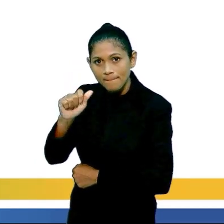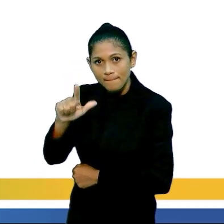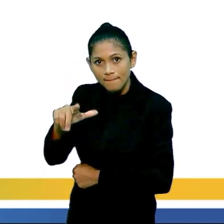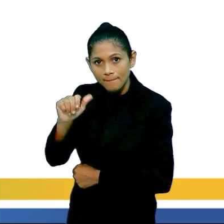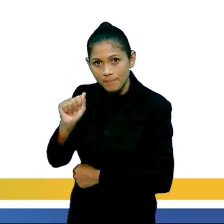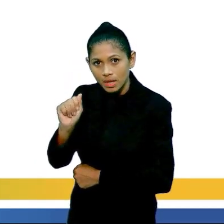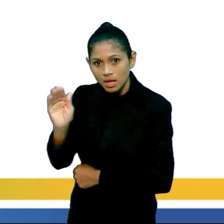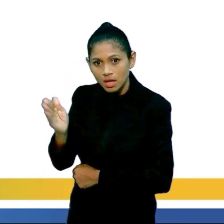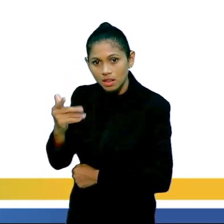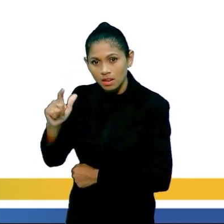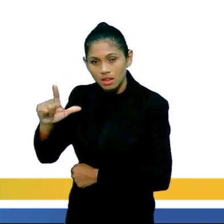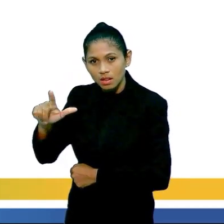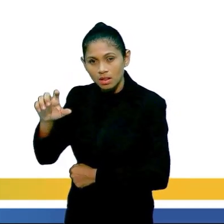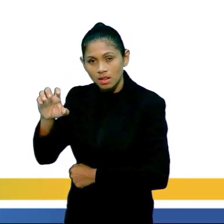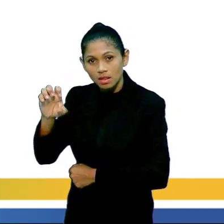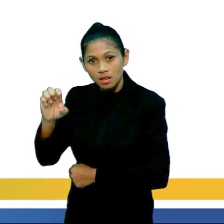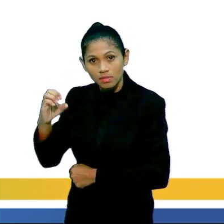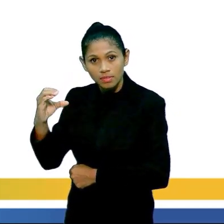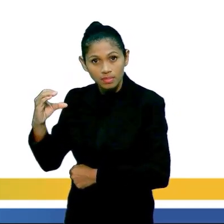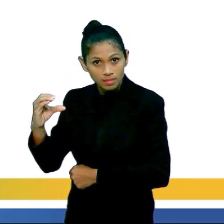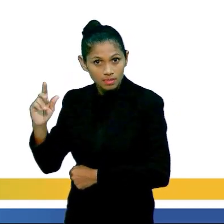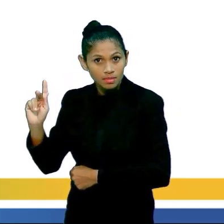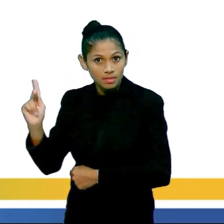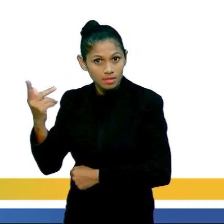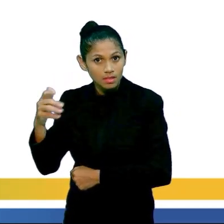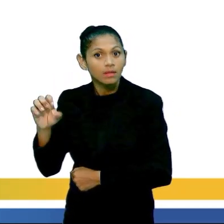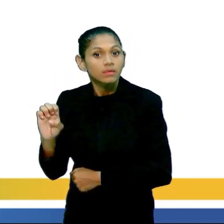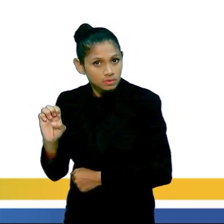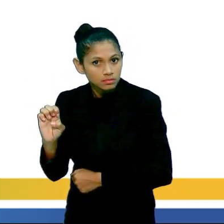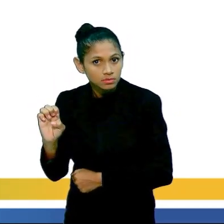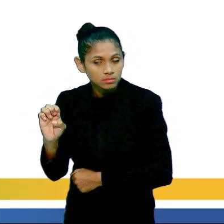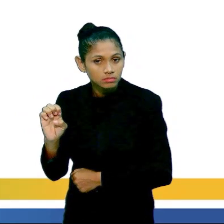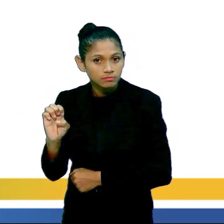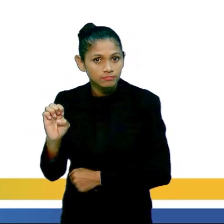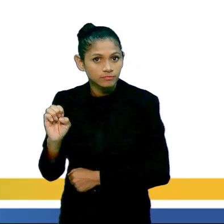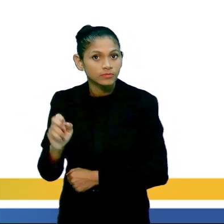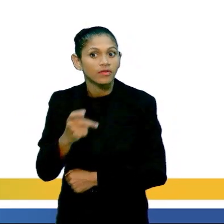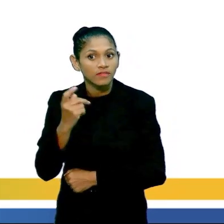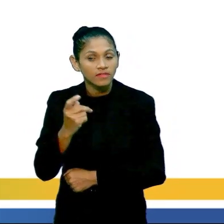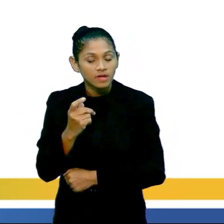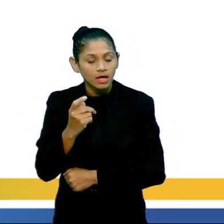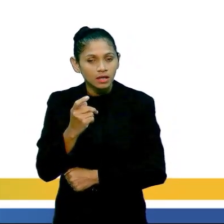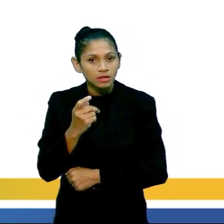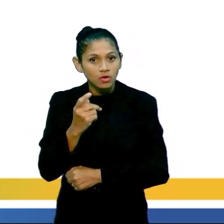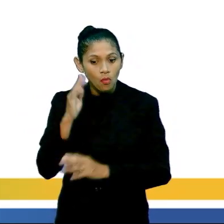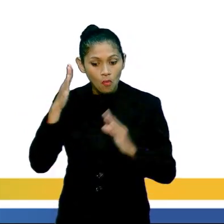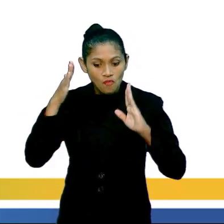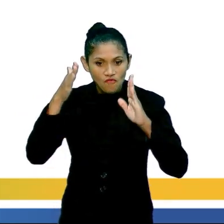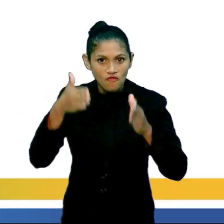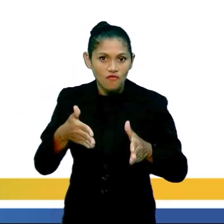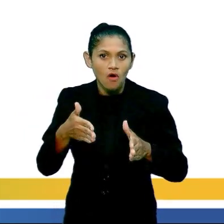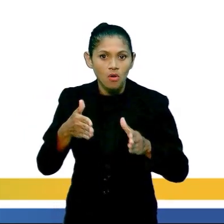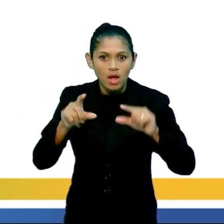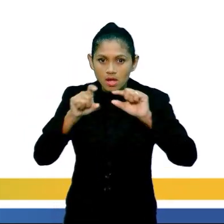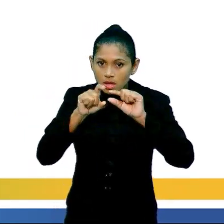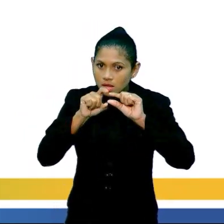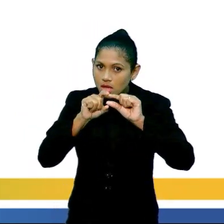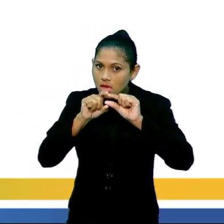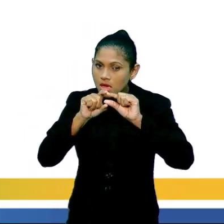essa palavra ela tá no texto. Se o enunciador, por exemplo, ele estivesse fazendo outro tipo de pergunta,